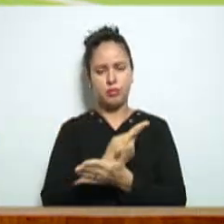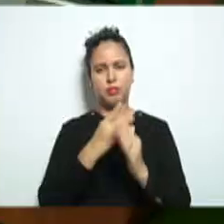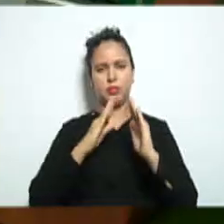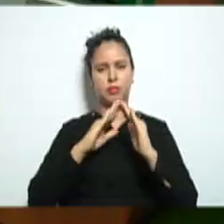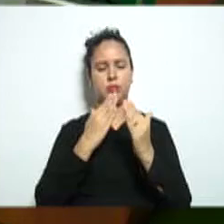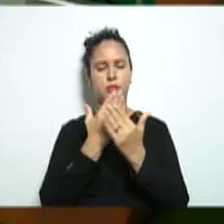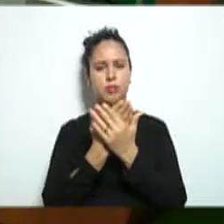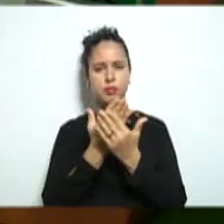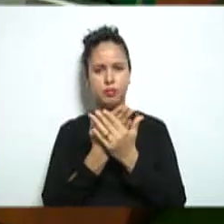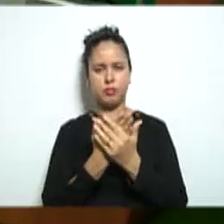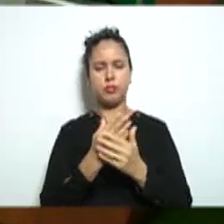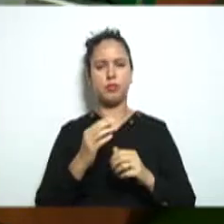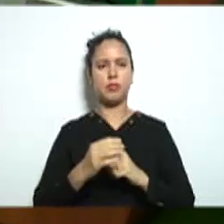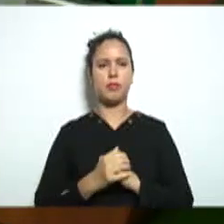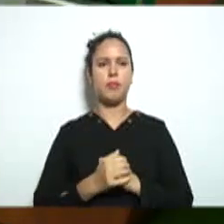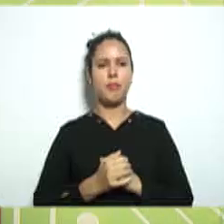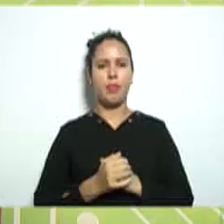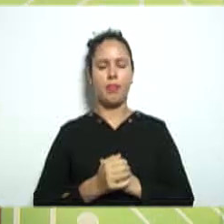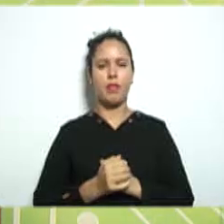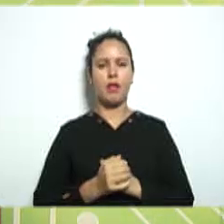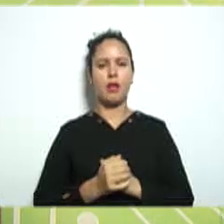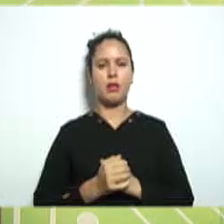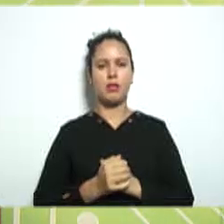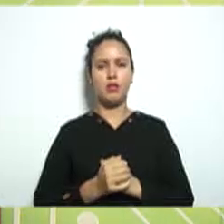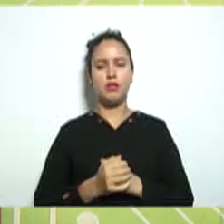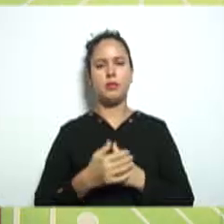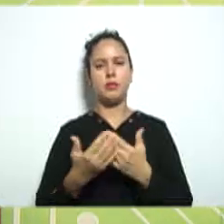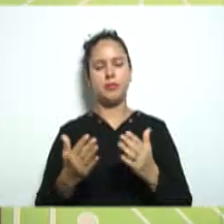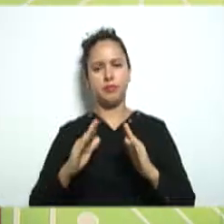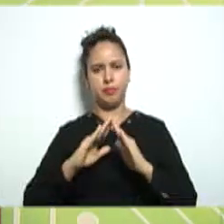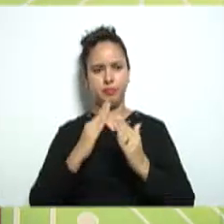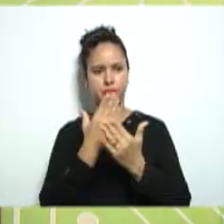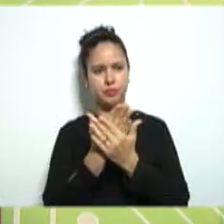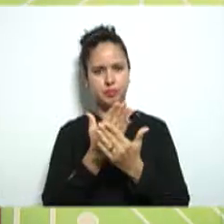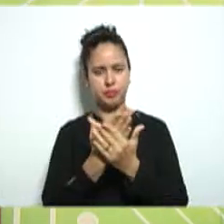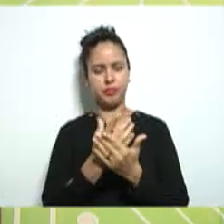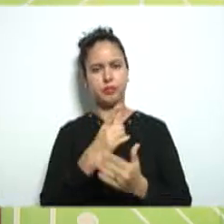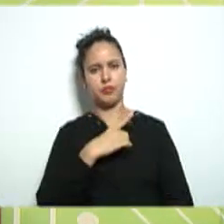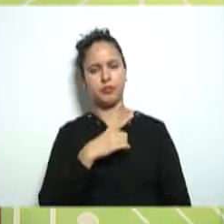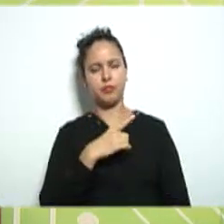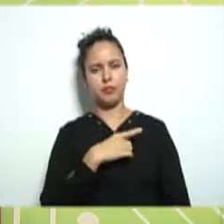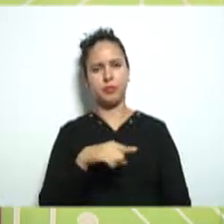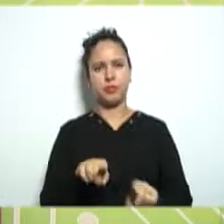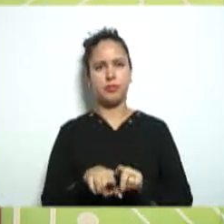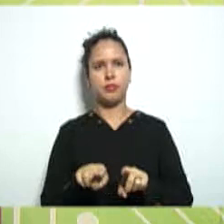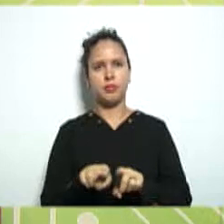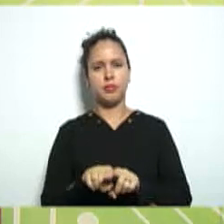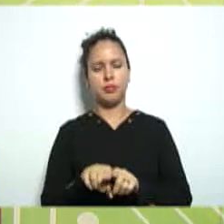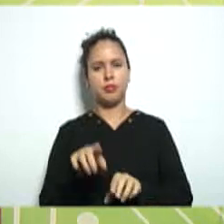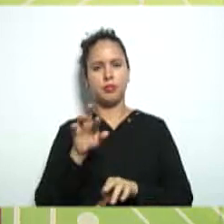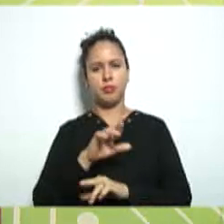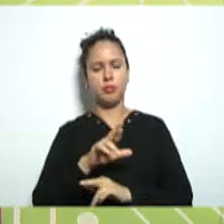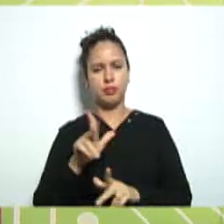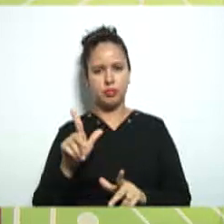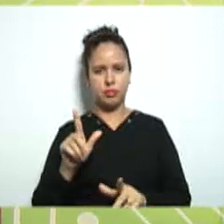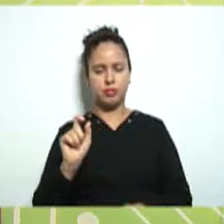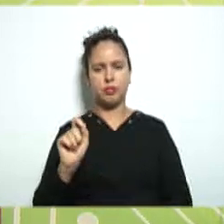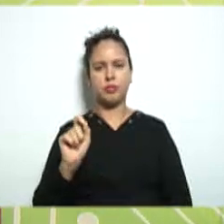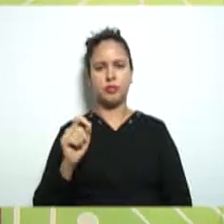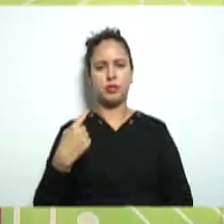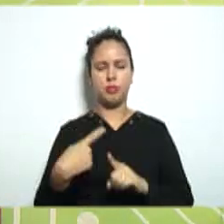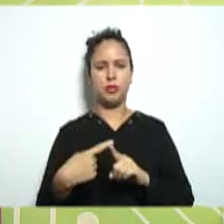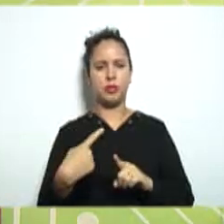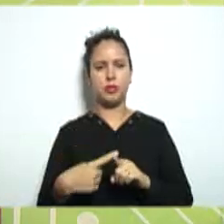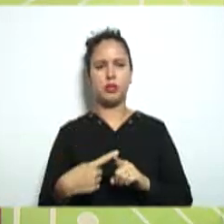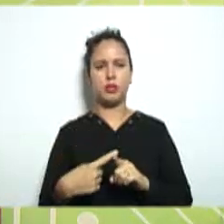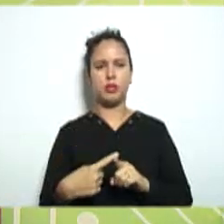como escola. Exatamente. E essas escolas, elas tinham também a sua diferenciação.